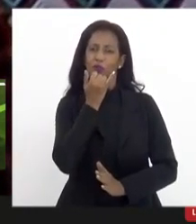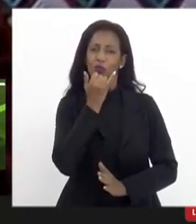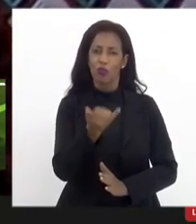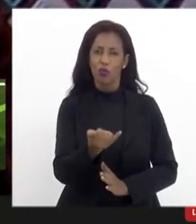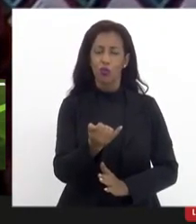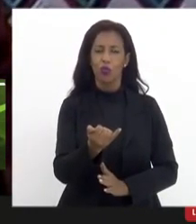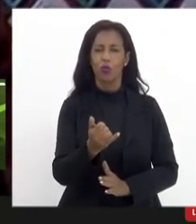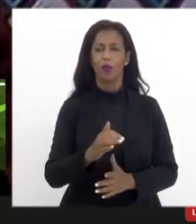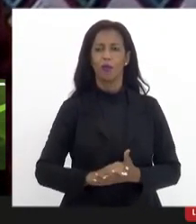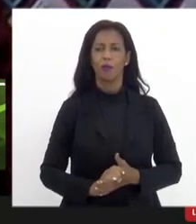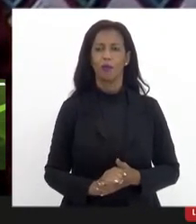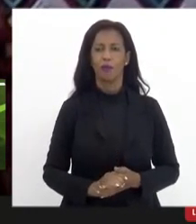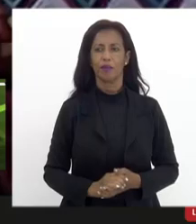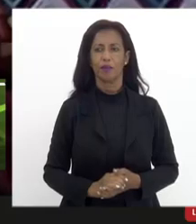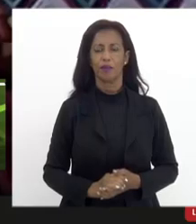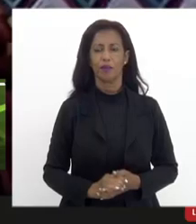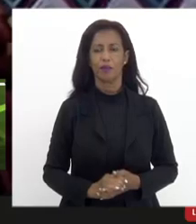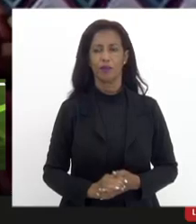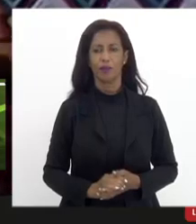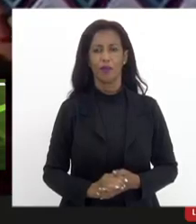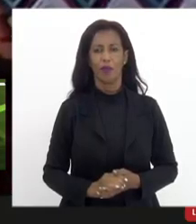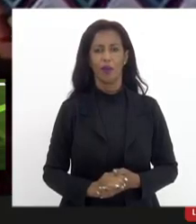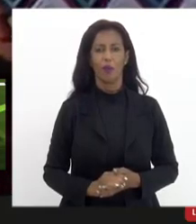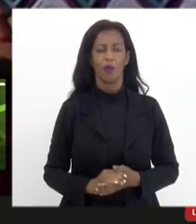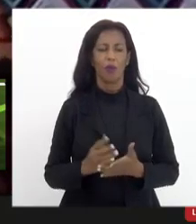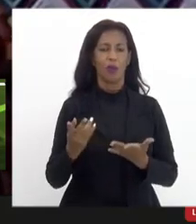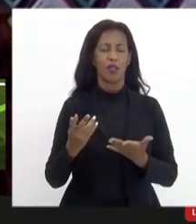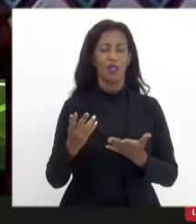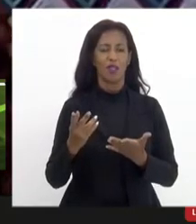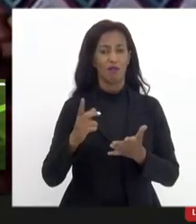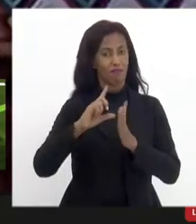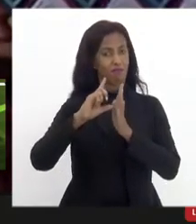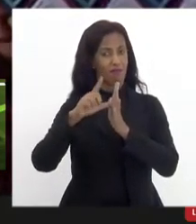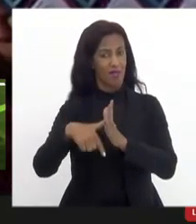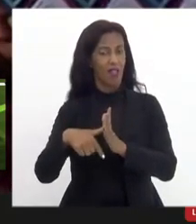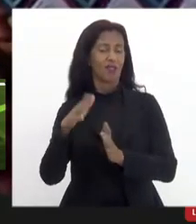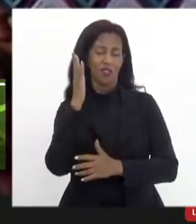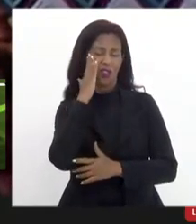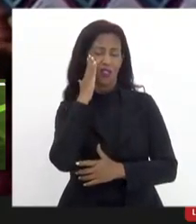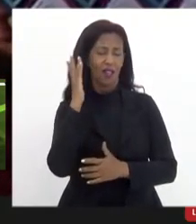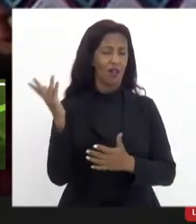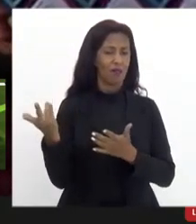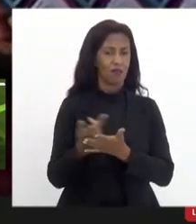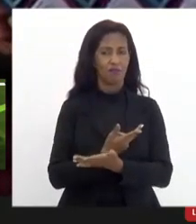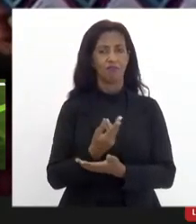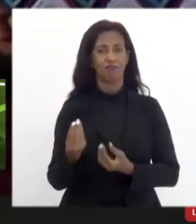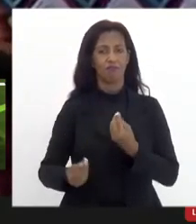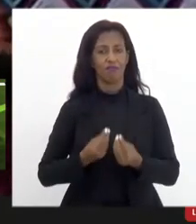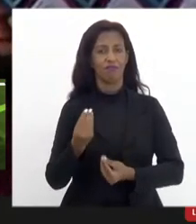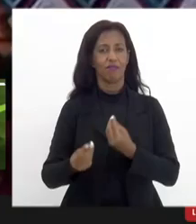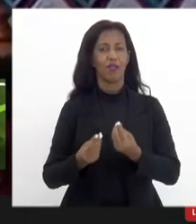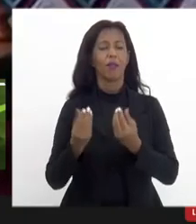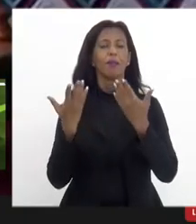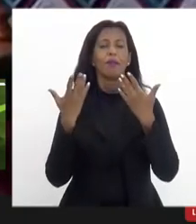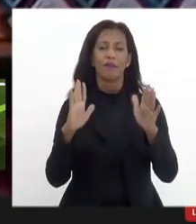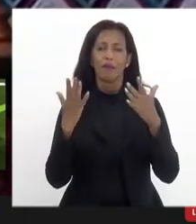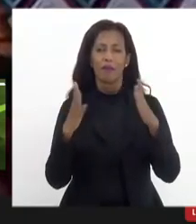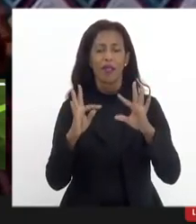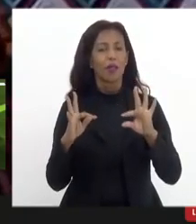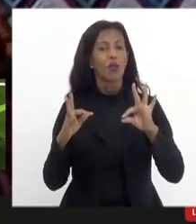por esse contratempo, né? Mas a gente sabe como é. E parabenizando